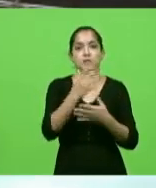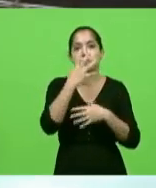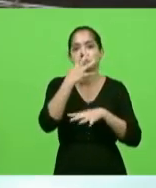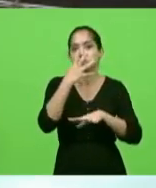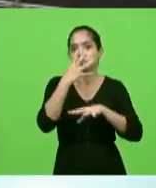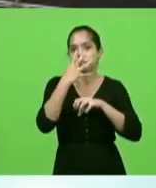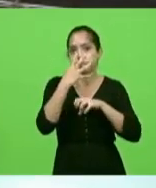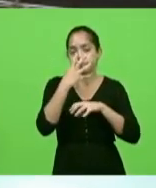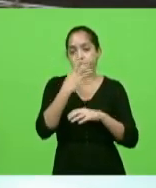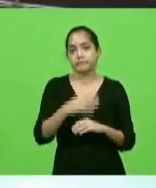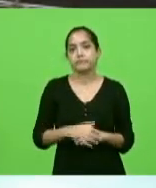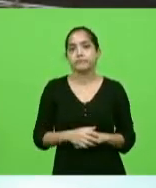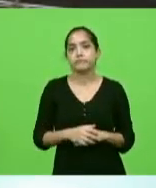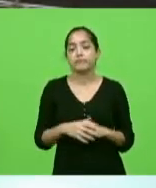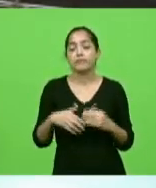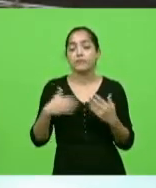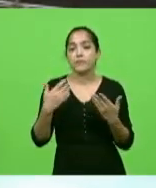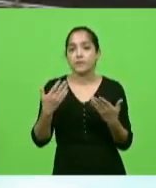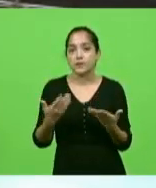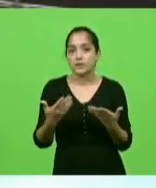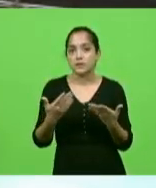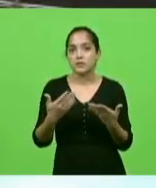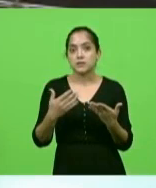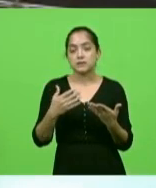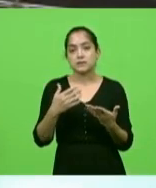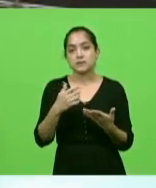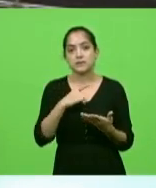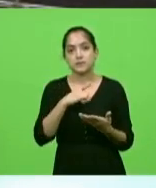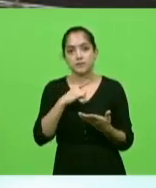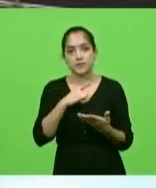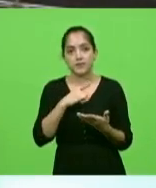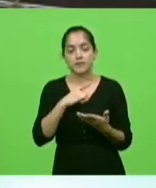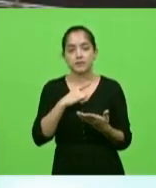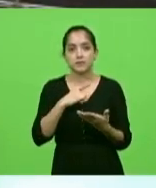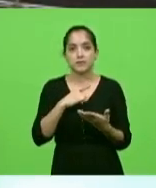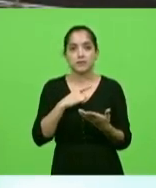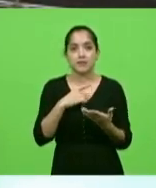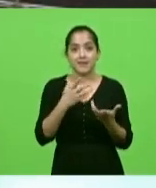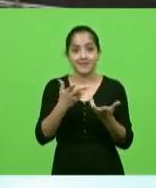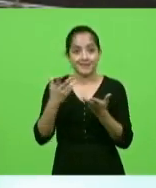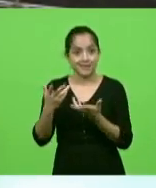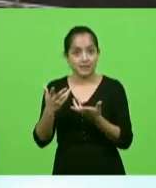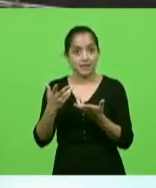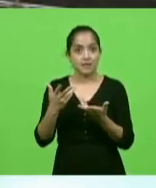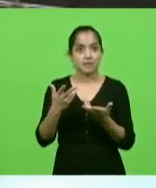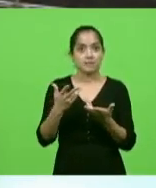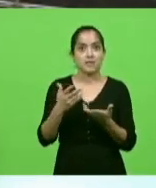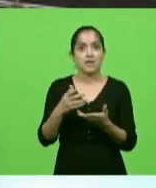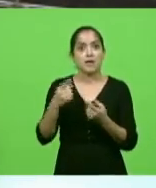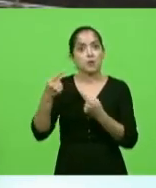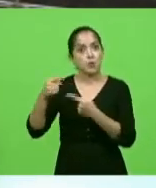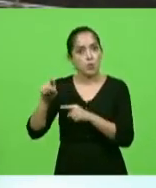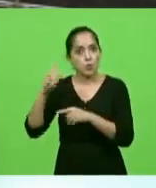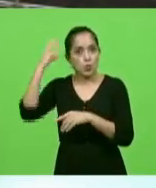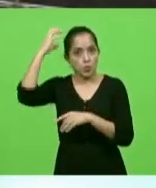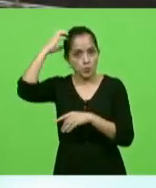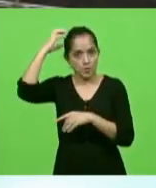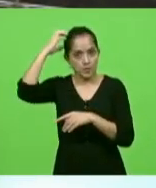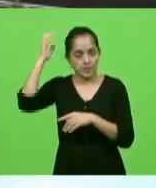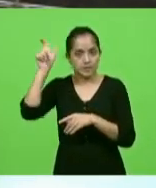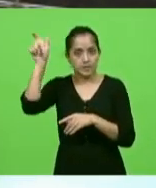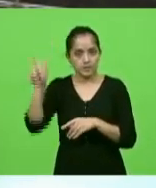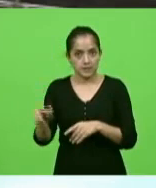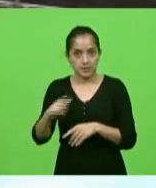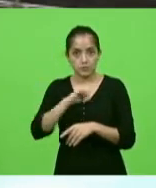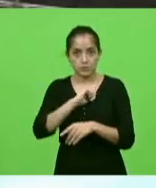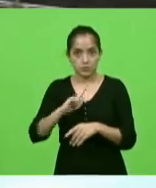respiradores não há em qualquer hipótese querer Pretender a Cuba culpabilidade